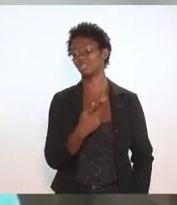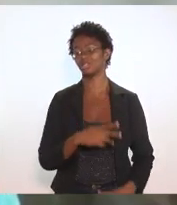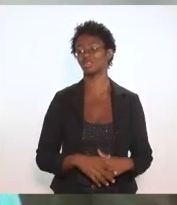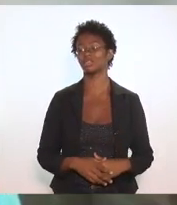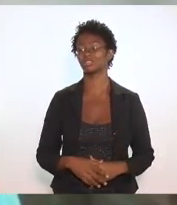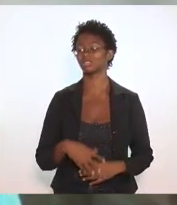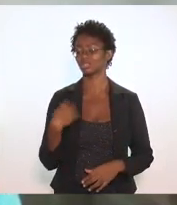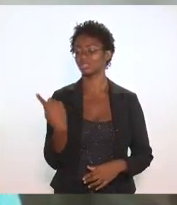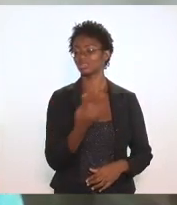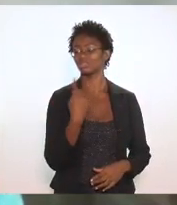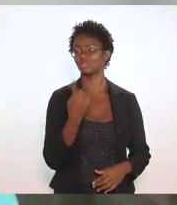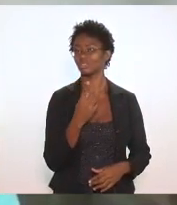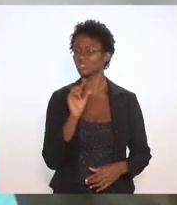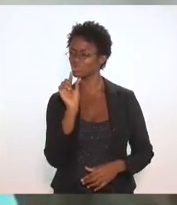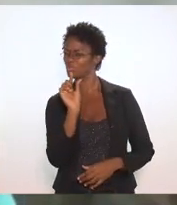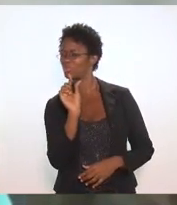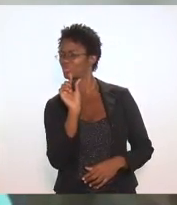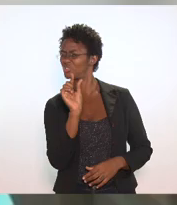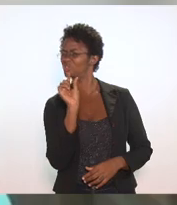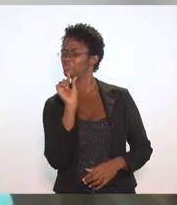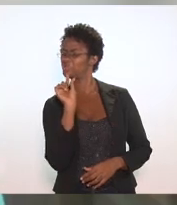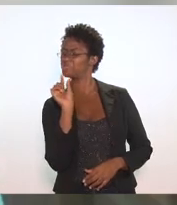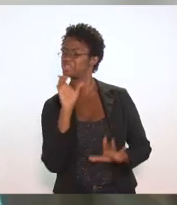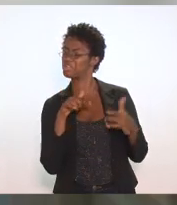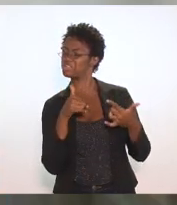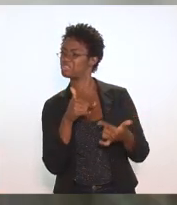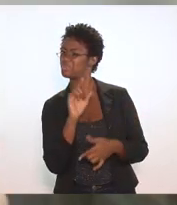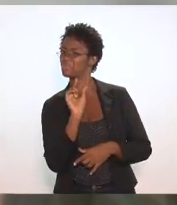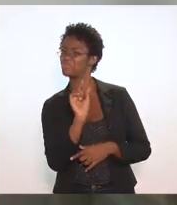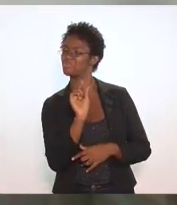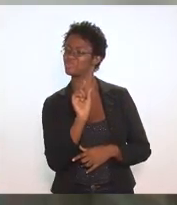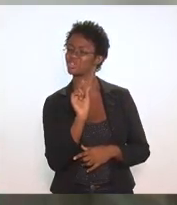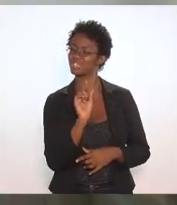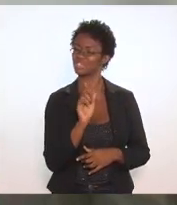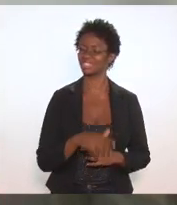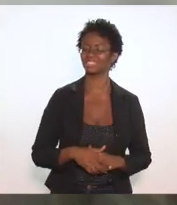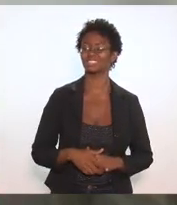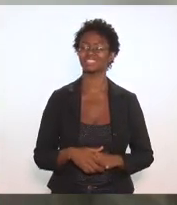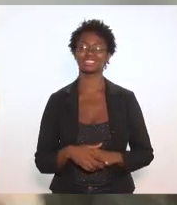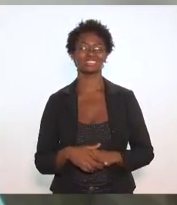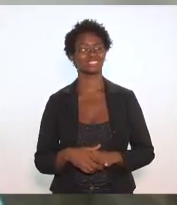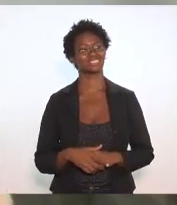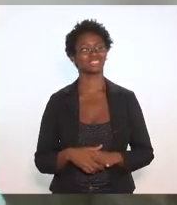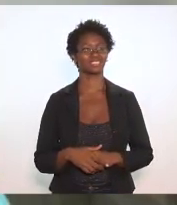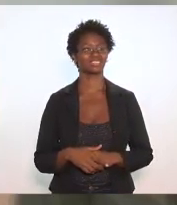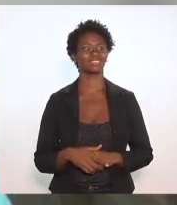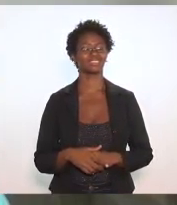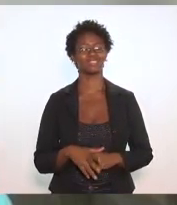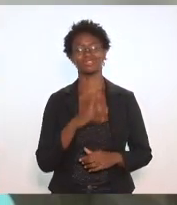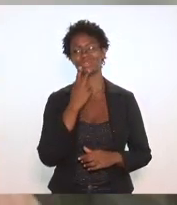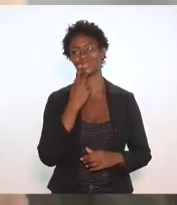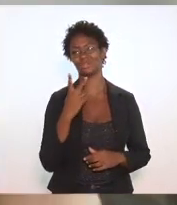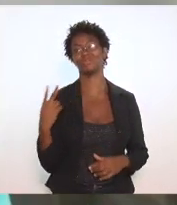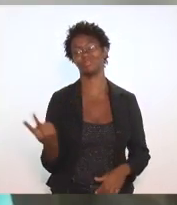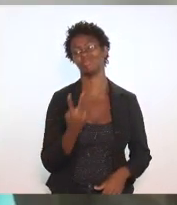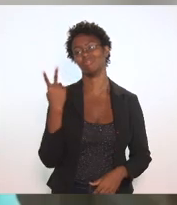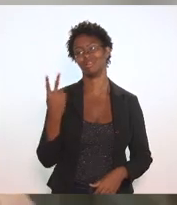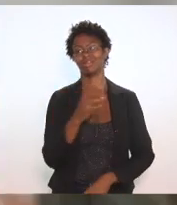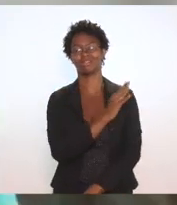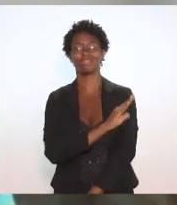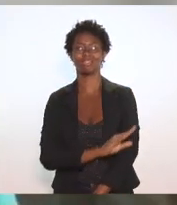fazendo um pouquinho só, mas muito pouco, né? Mas repondo o valor cultural,